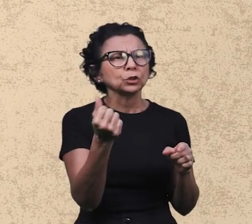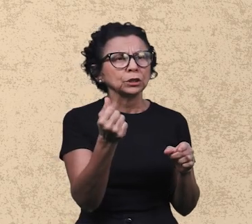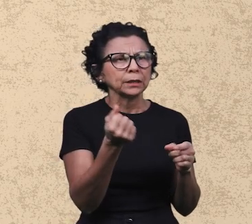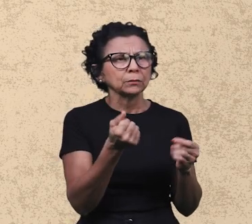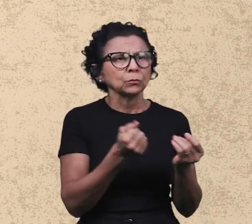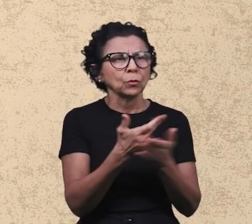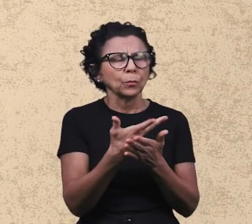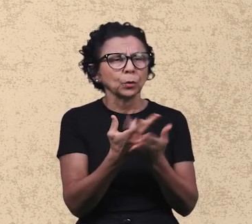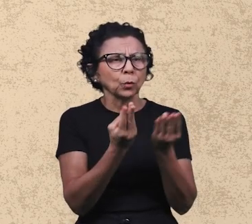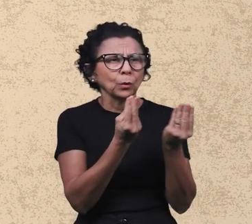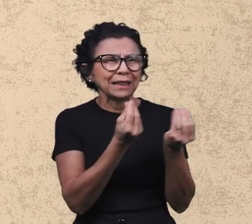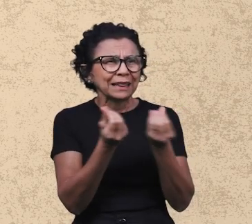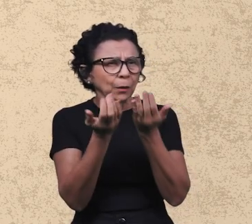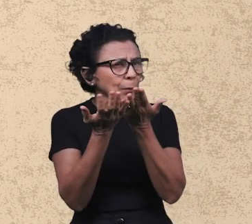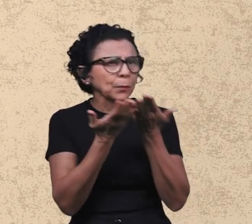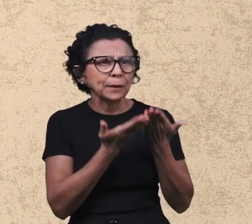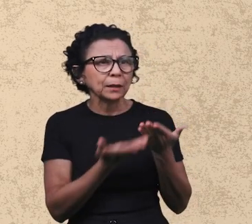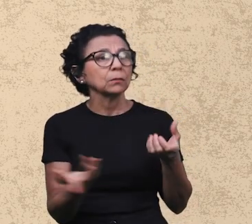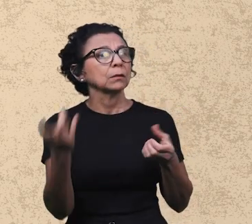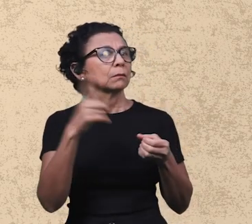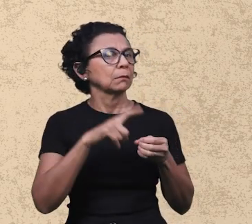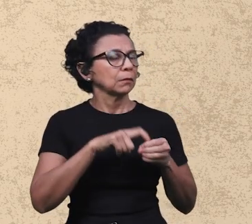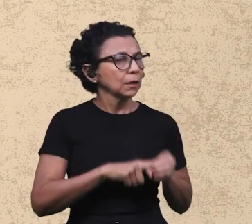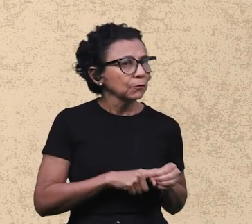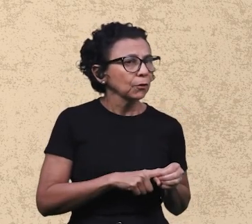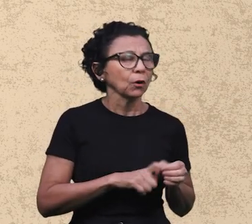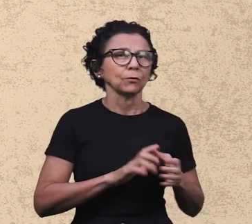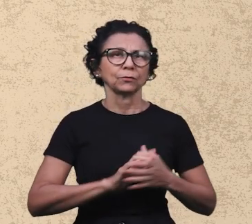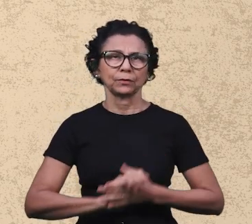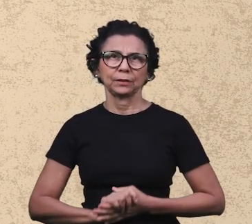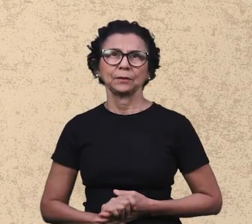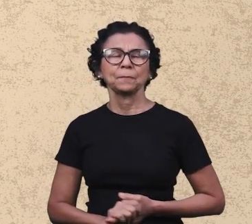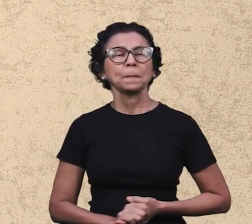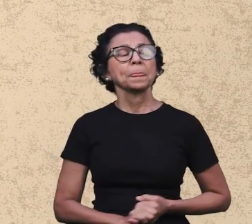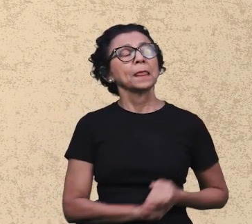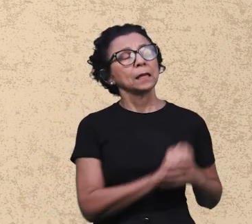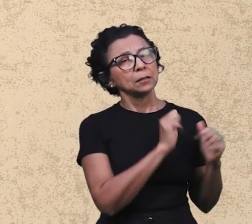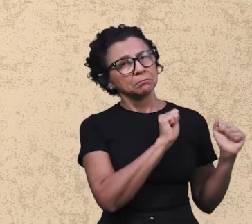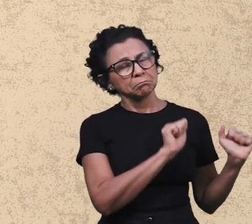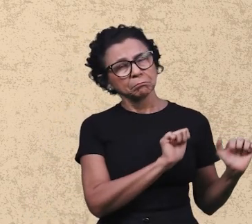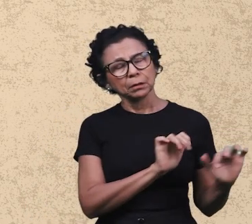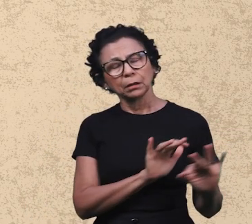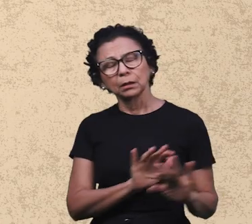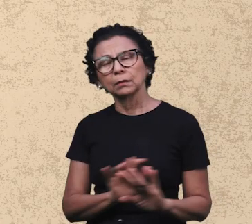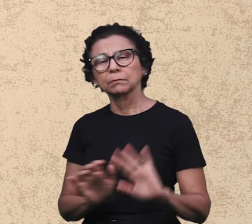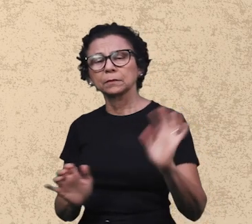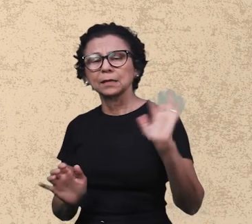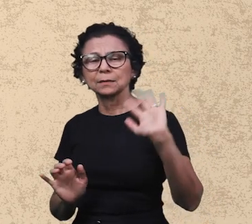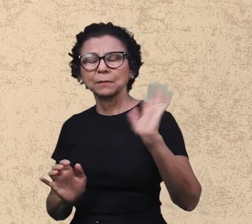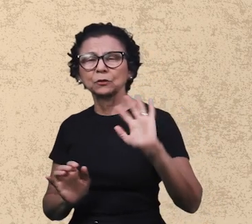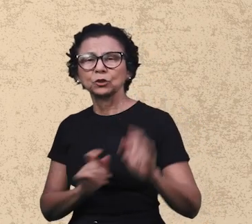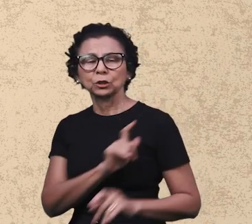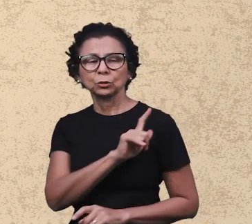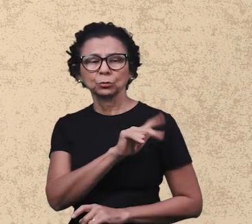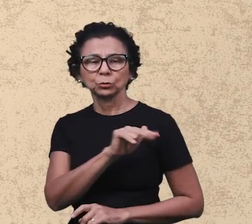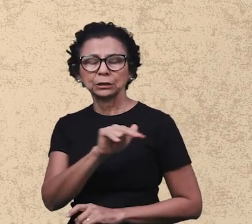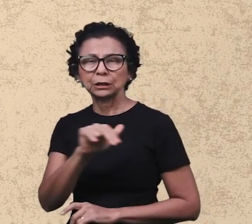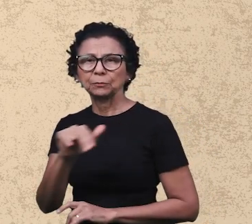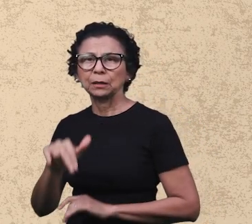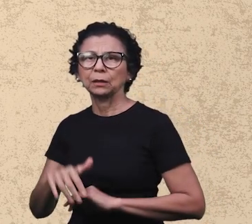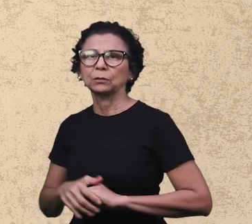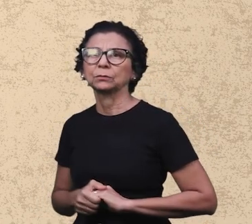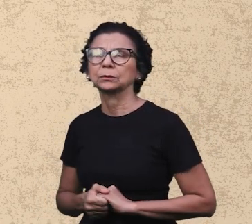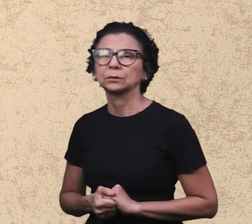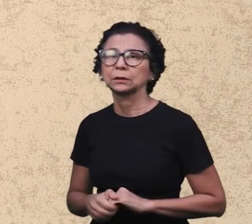novo, com o dinheiro do seu trigo. E fez conforme a palavra que José tinha dito. E vinda a luz da